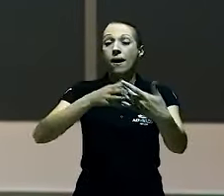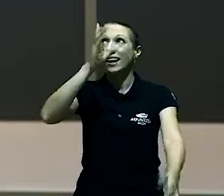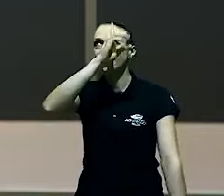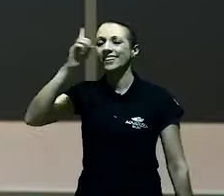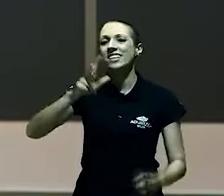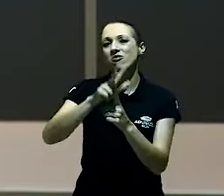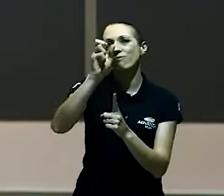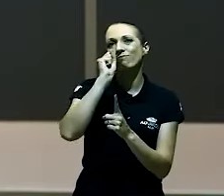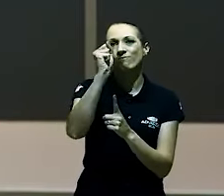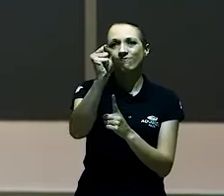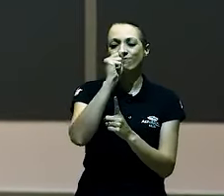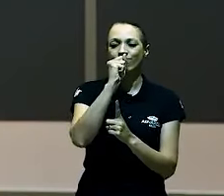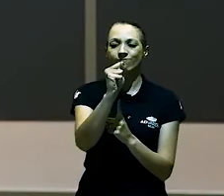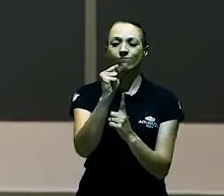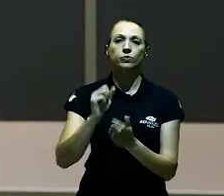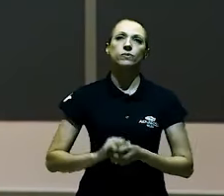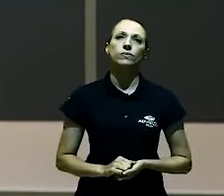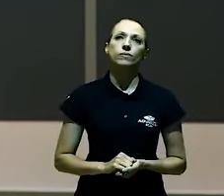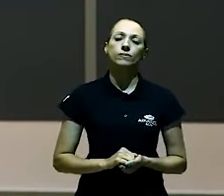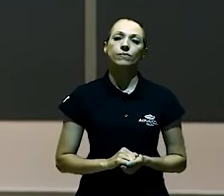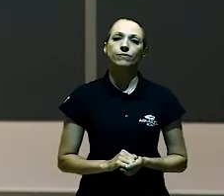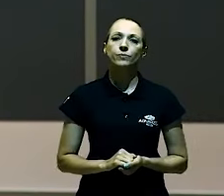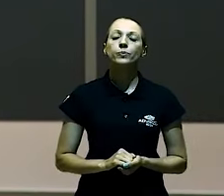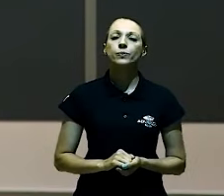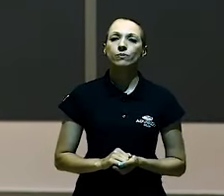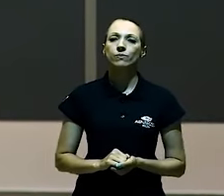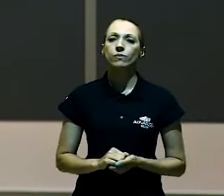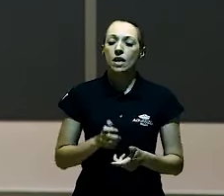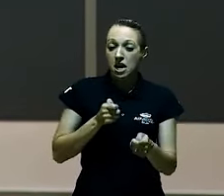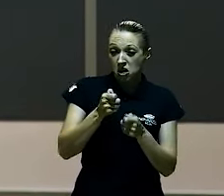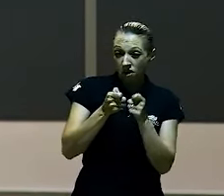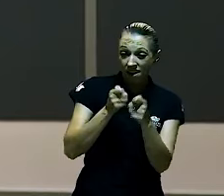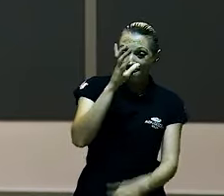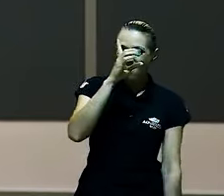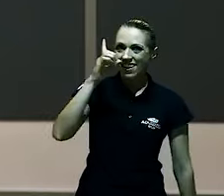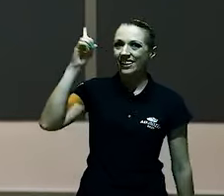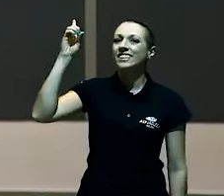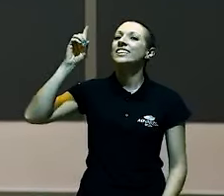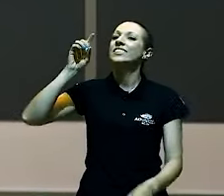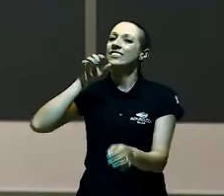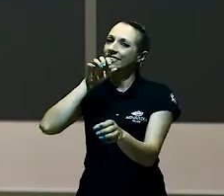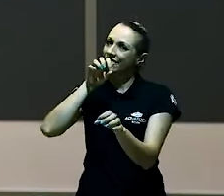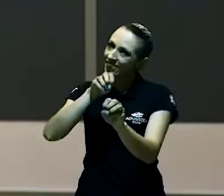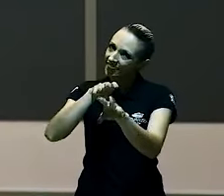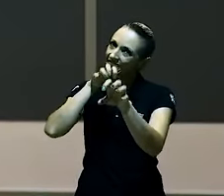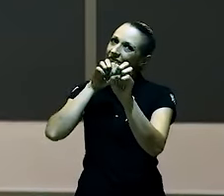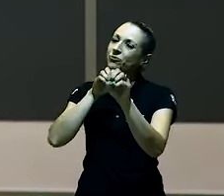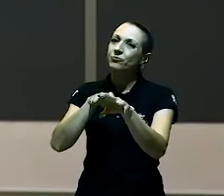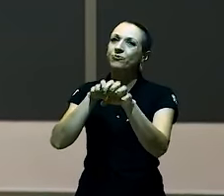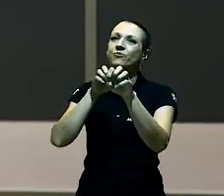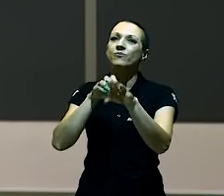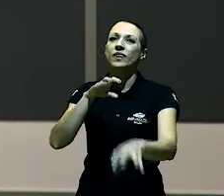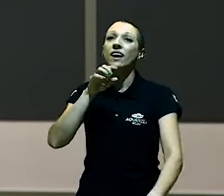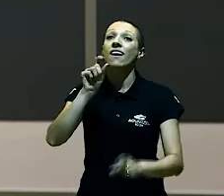Em algum momento, no meio da crise, Deus vai te ensinar a lição da misericórdia. E quem sabe ainda